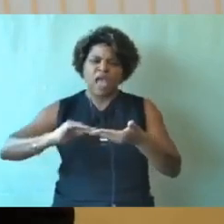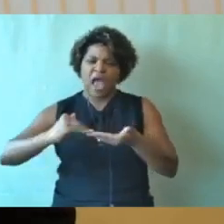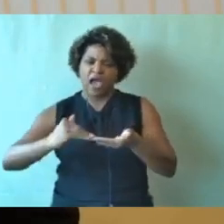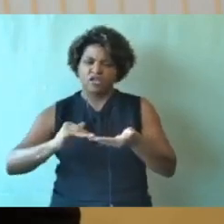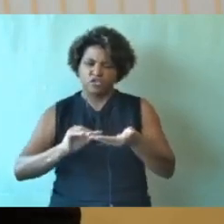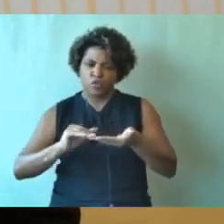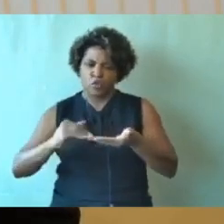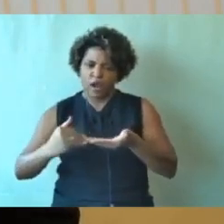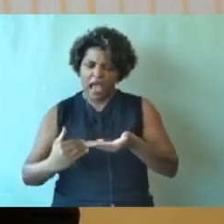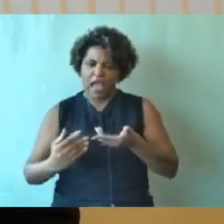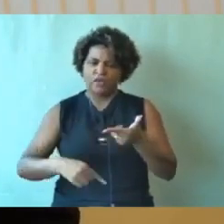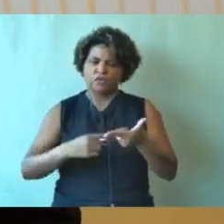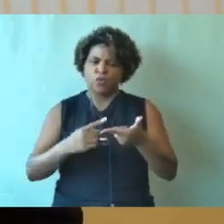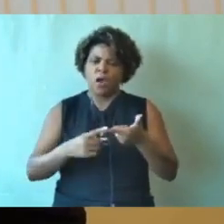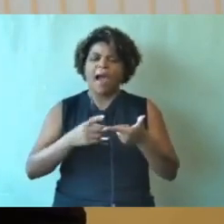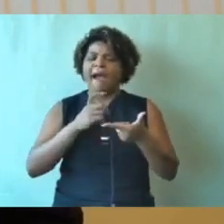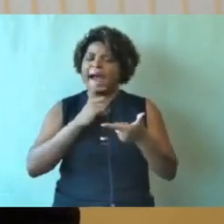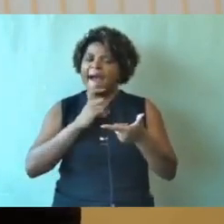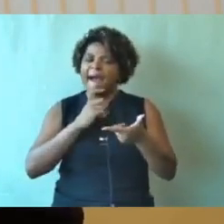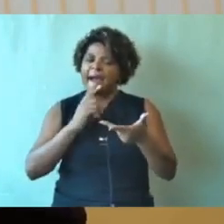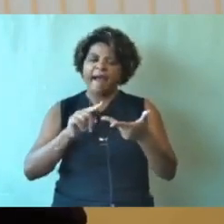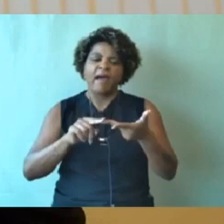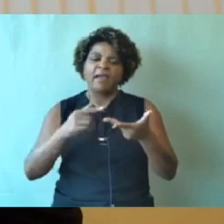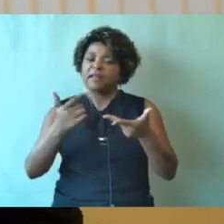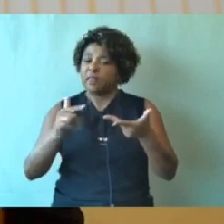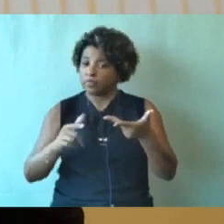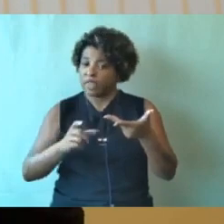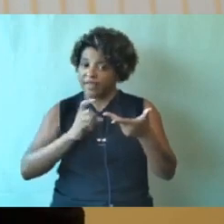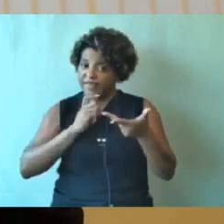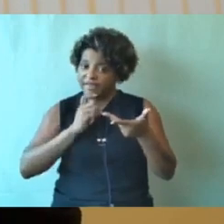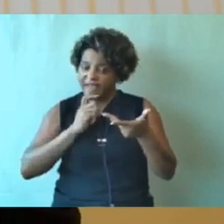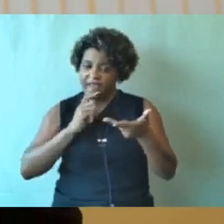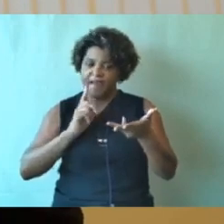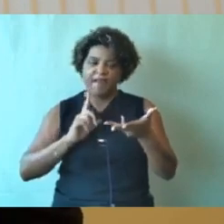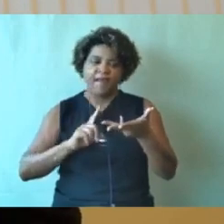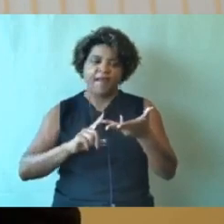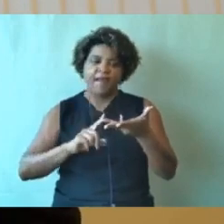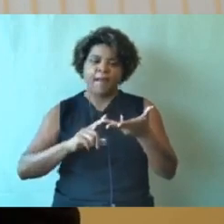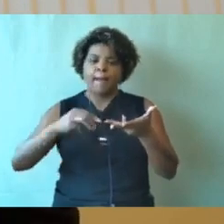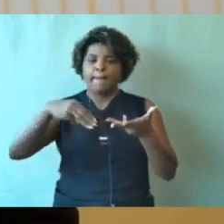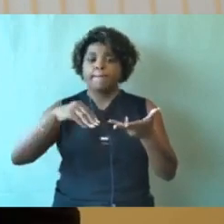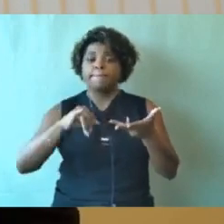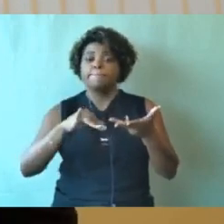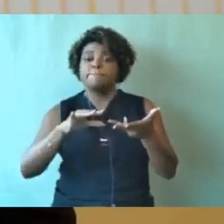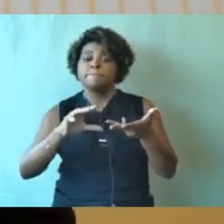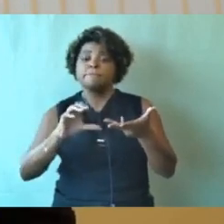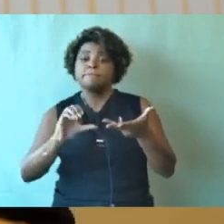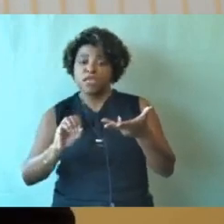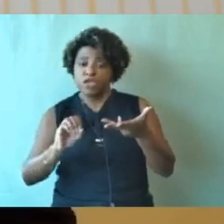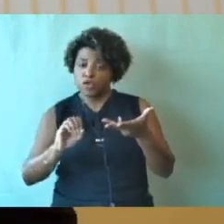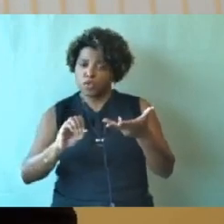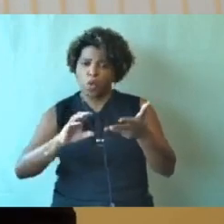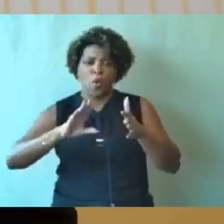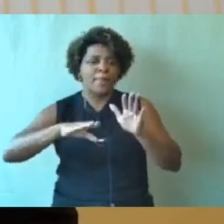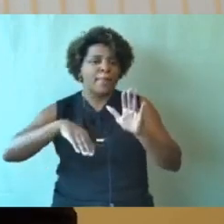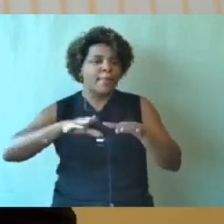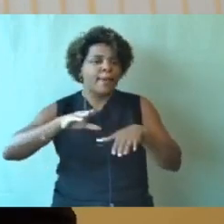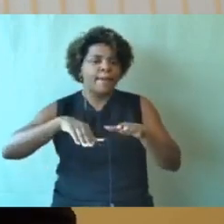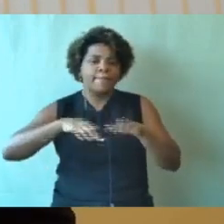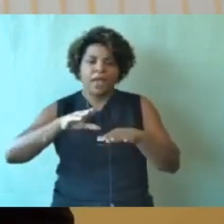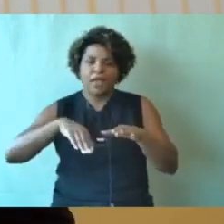um tem um peso na planilha de custo, né? Que no geral do sistema soma tudo e aqui na Transpass distribui para cada